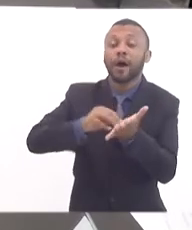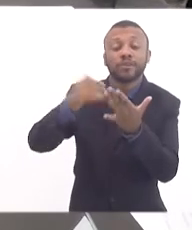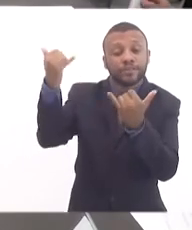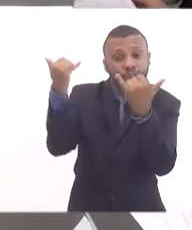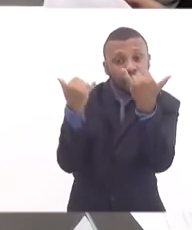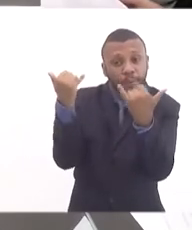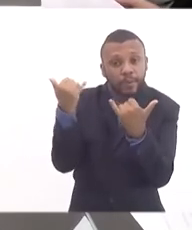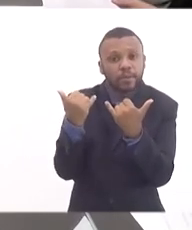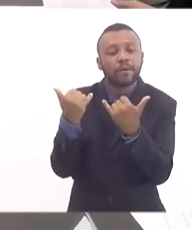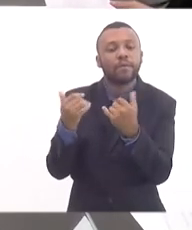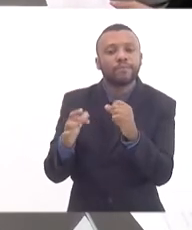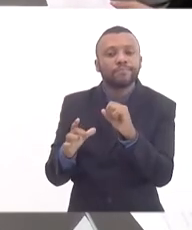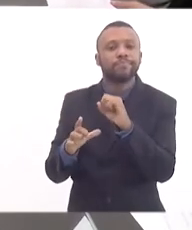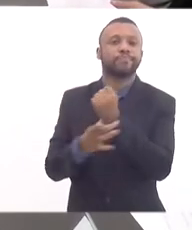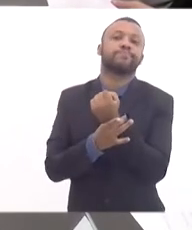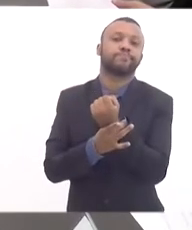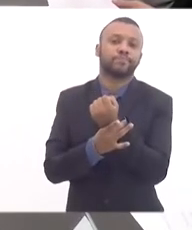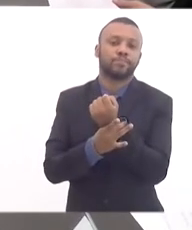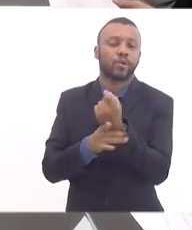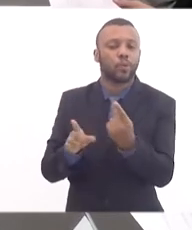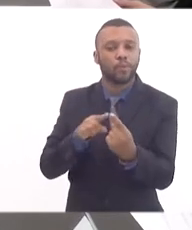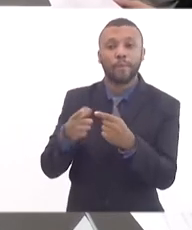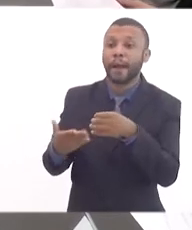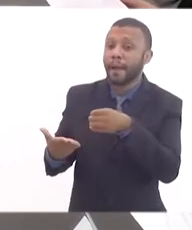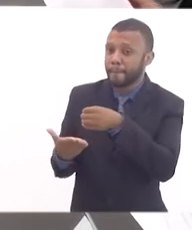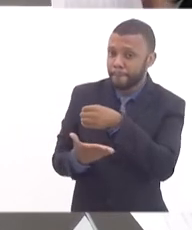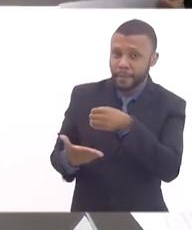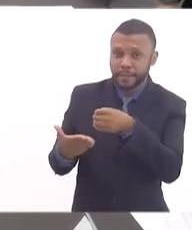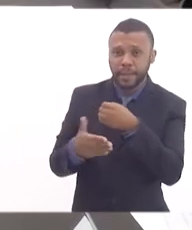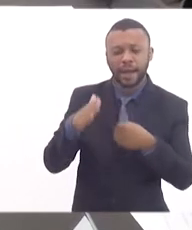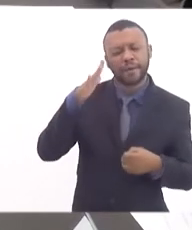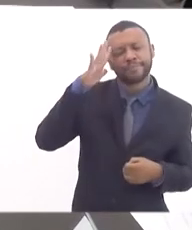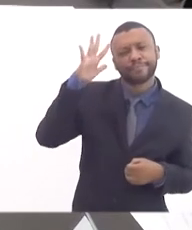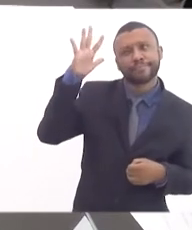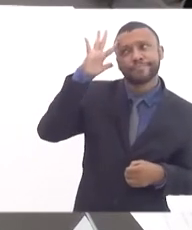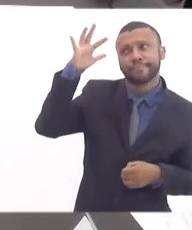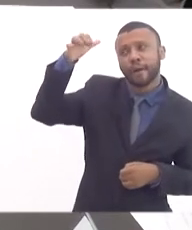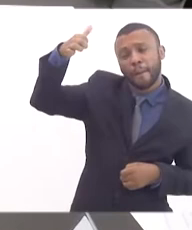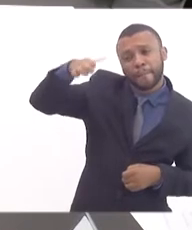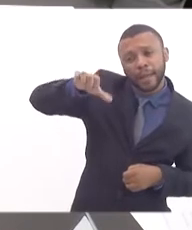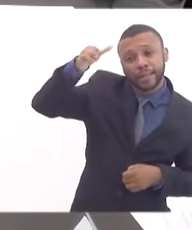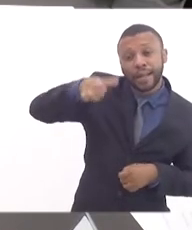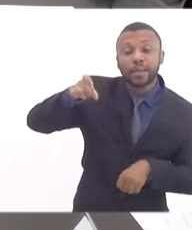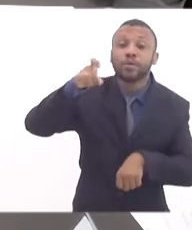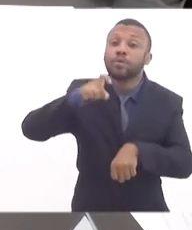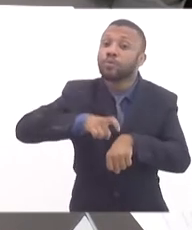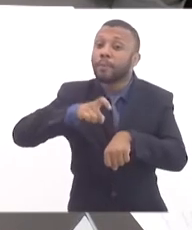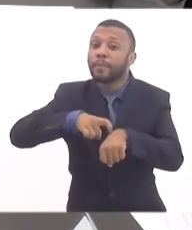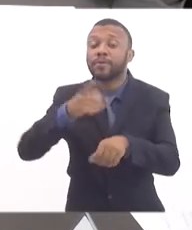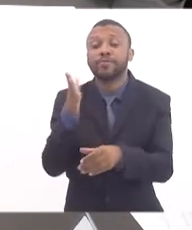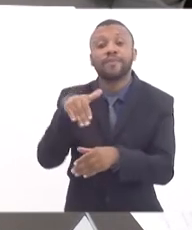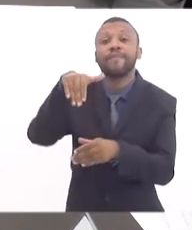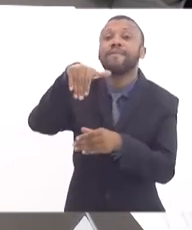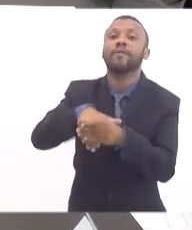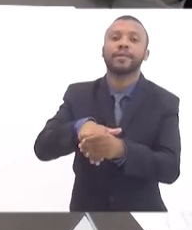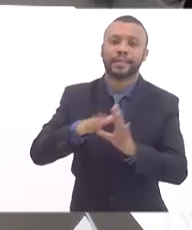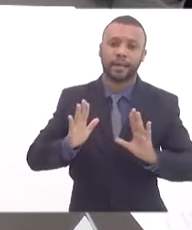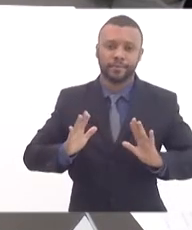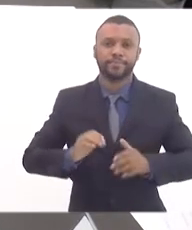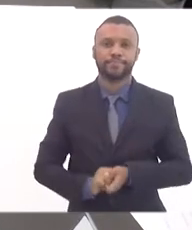concretos para sedimentar a minha análise no momento do voto obrigado a deputado